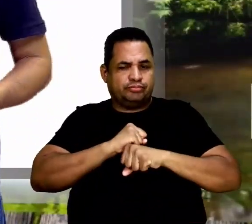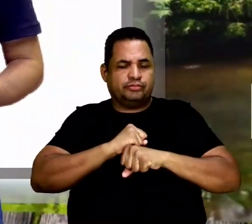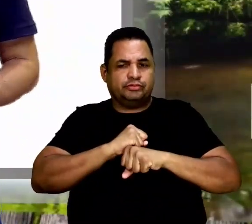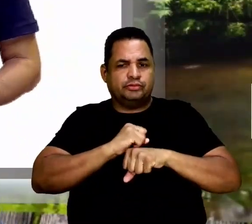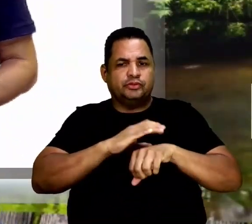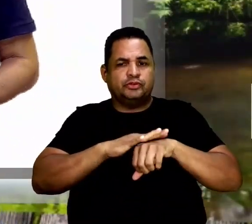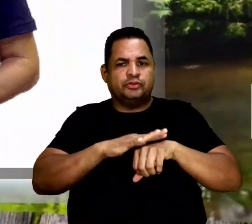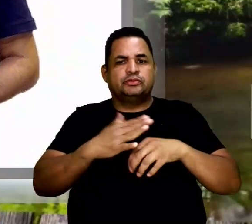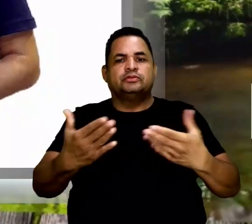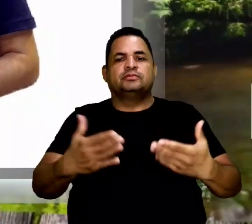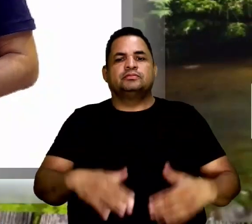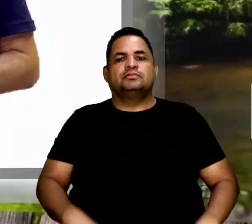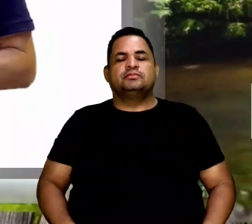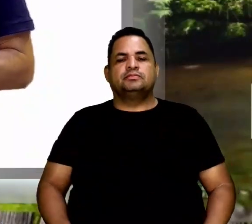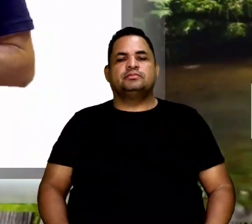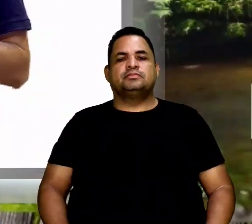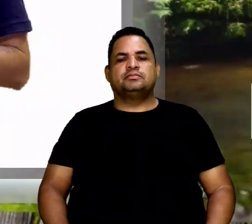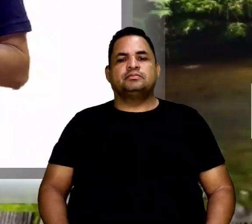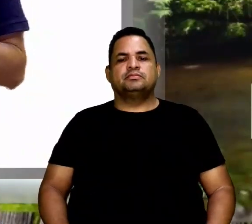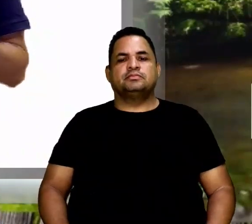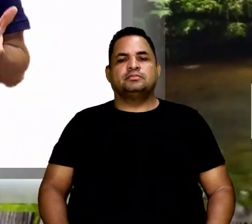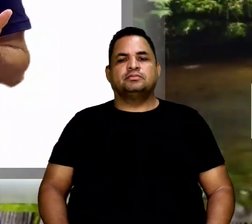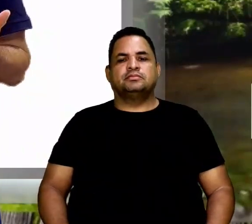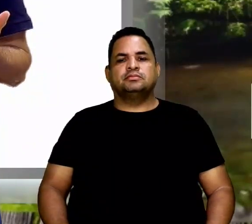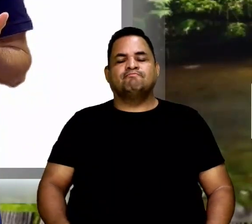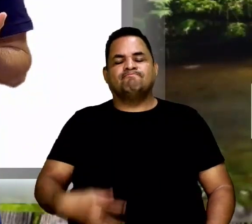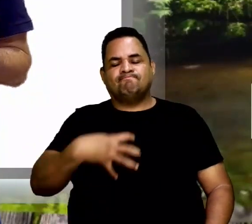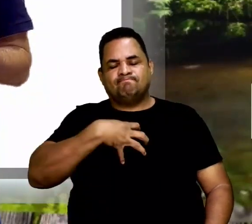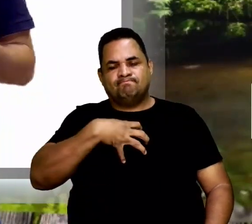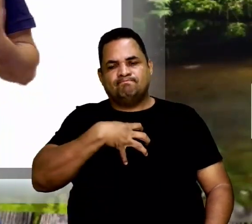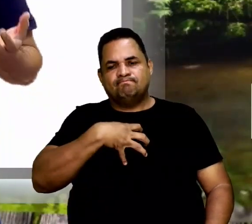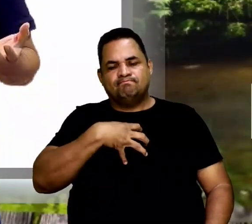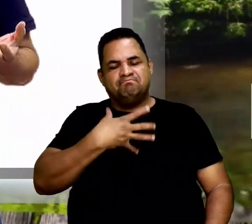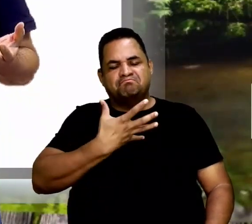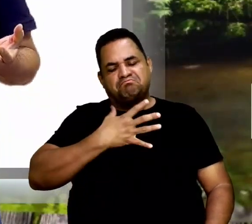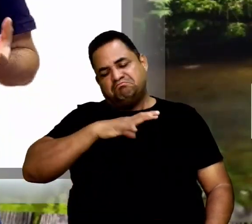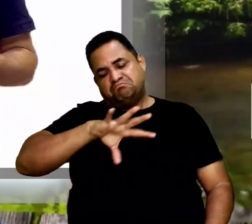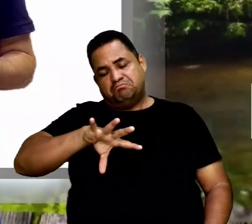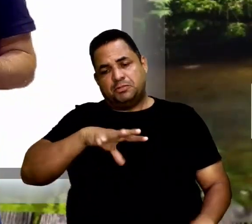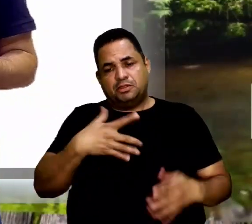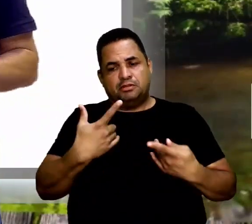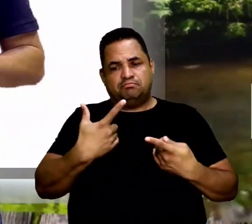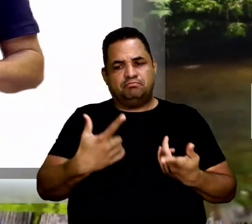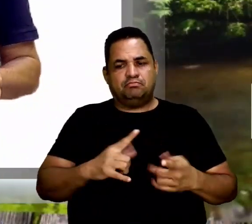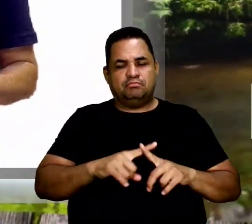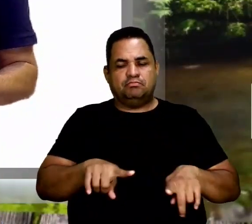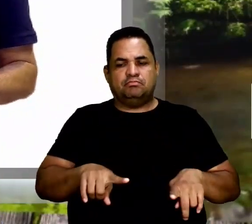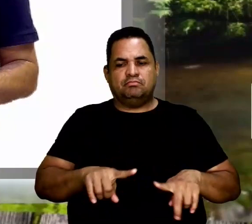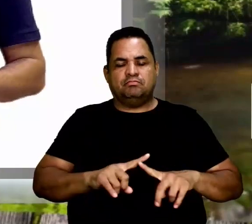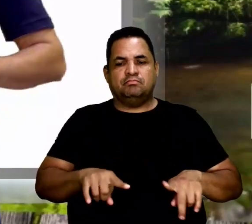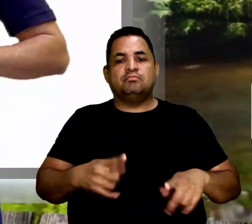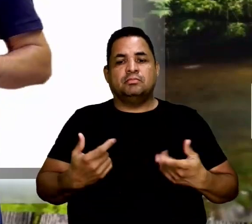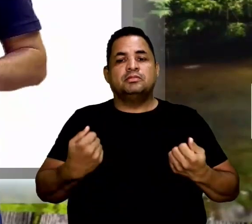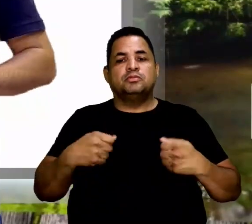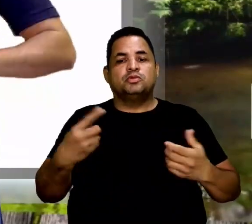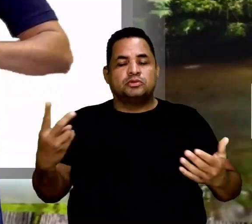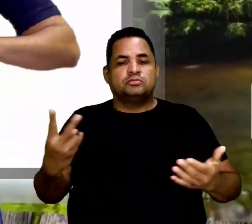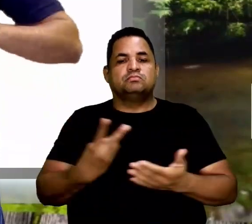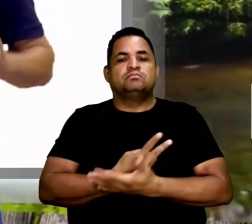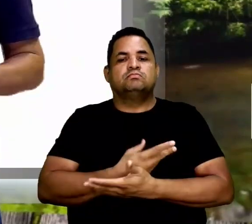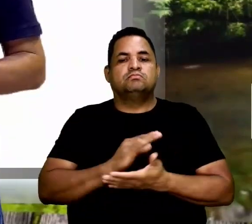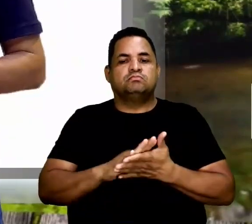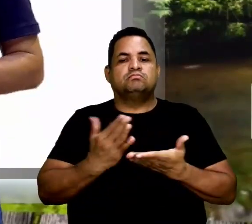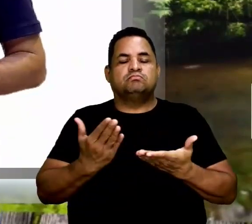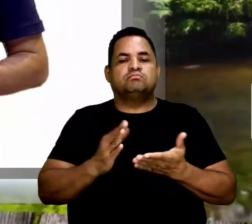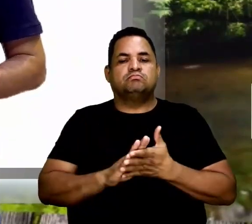algum agente infeccioso. Então, claro, é um sintoma que ninguém quer ter por nada, mas é um aviso de que algo está errado,